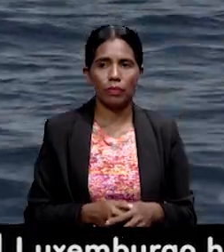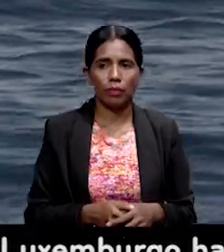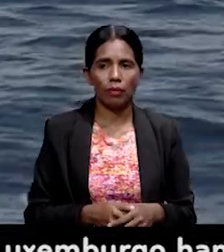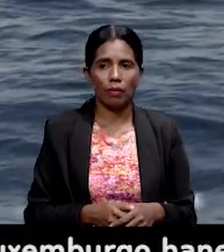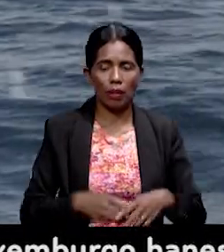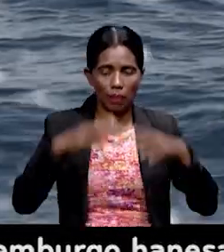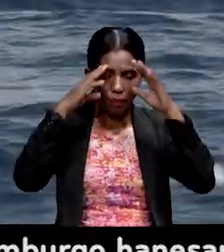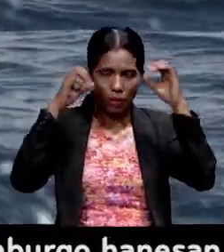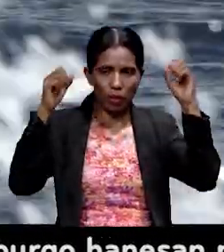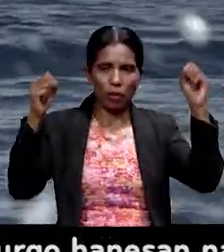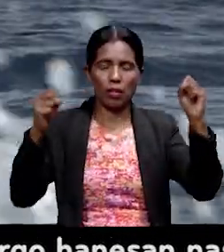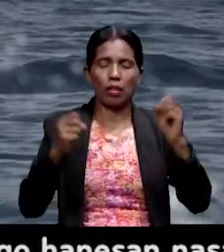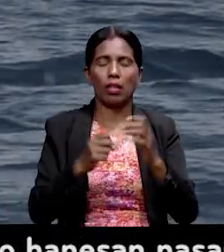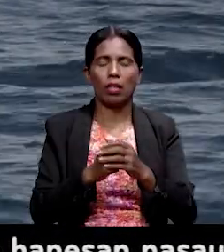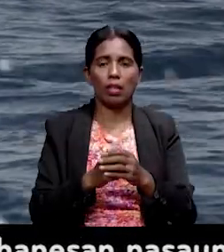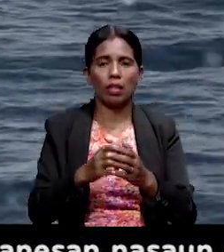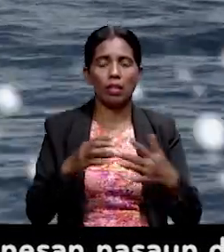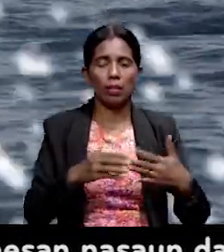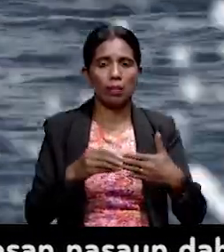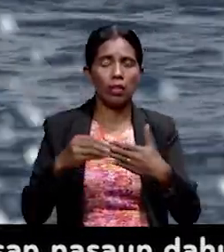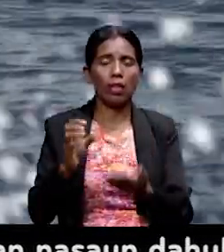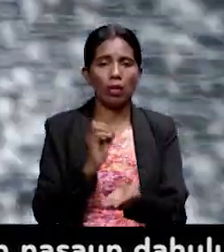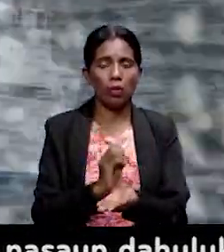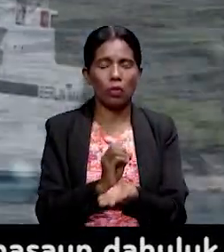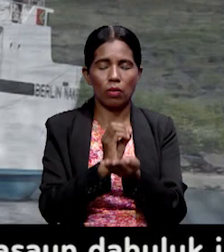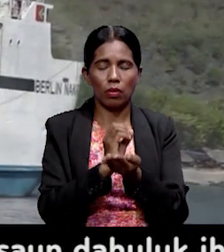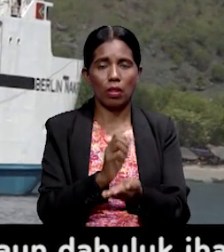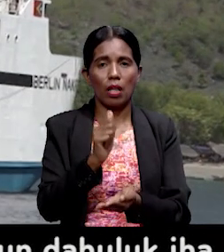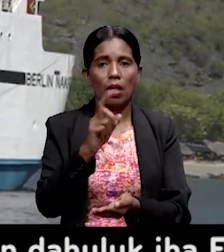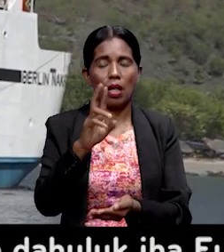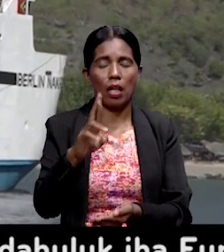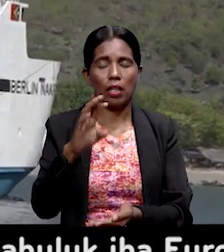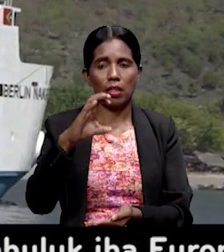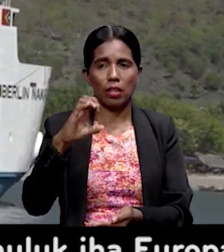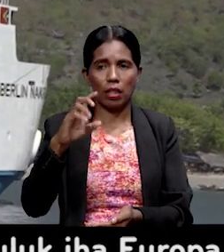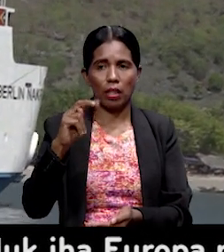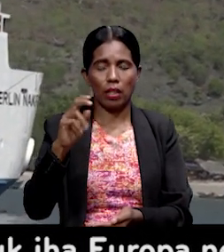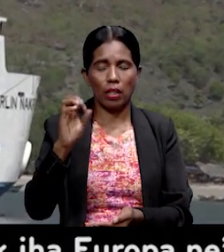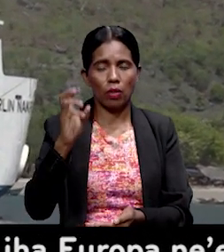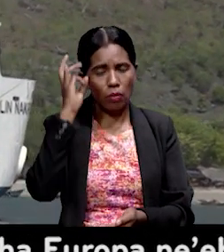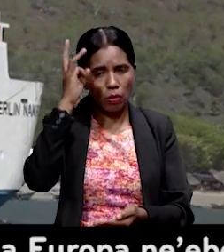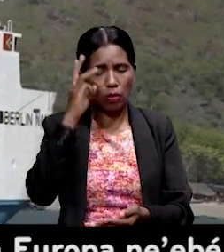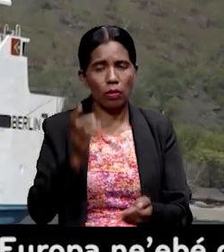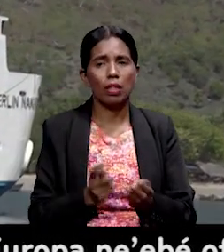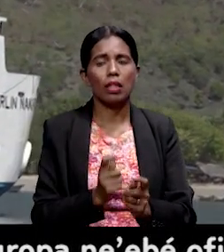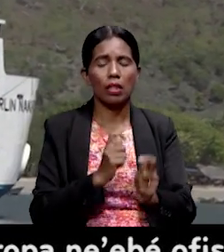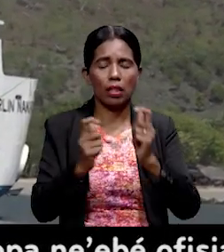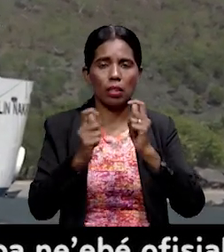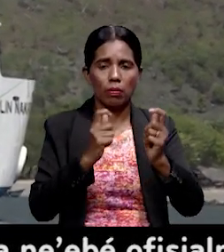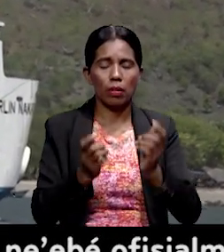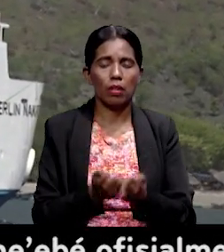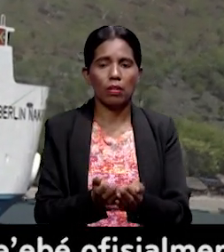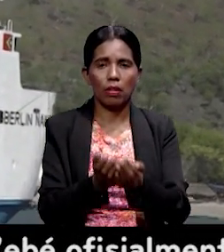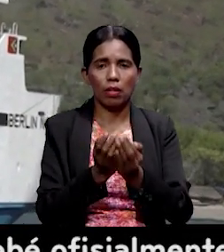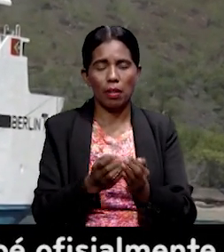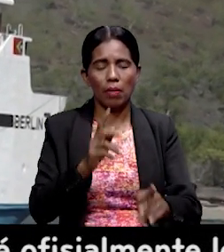Presidente da Autoridade da Região Administrativa Especial Oikusi Ambeno, Arsenio Bano, preocupa o transporte marítimo da comunidade Raiwa tamo